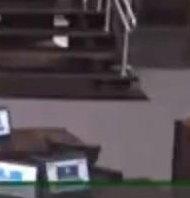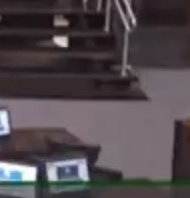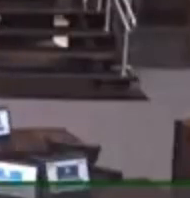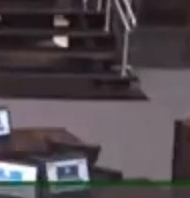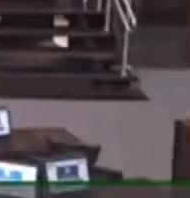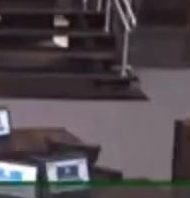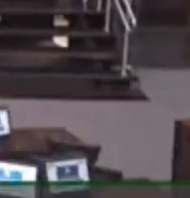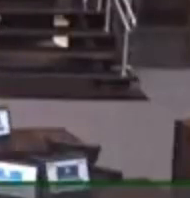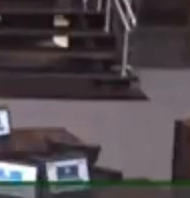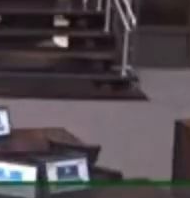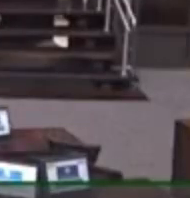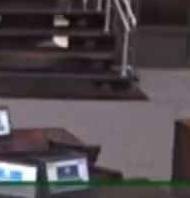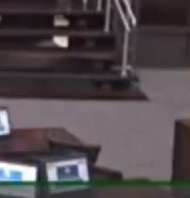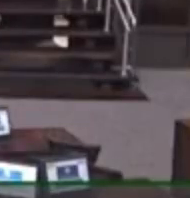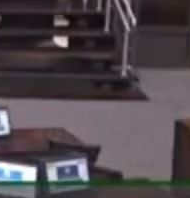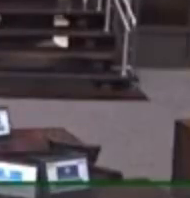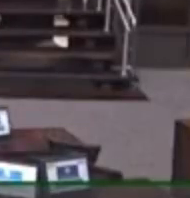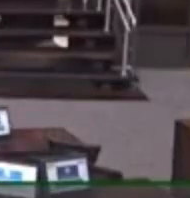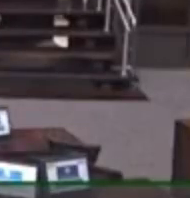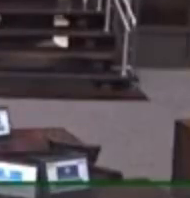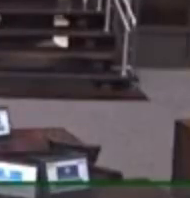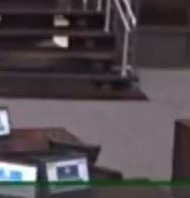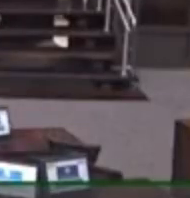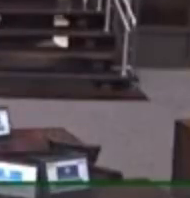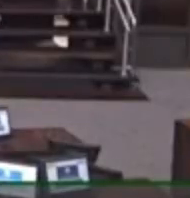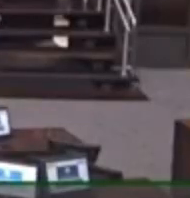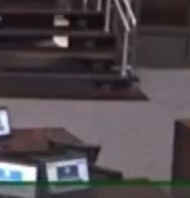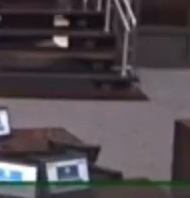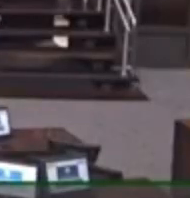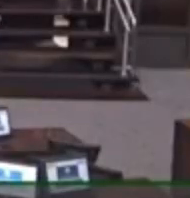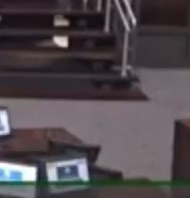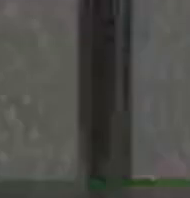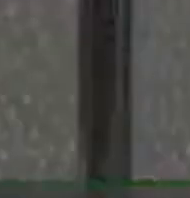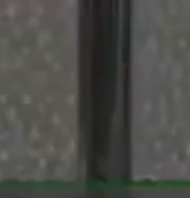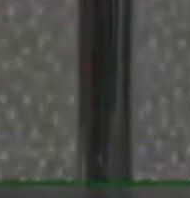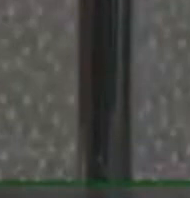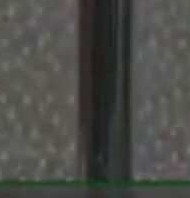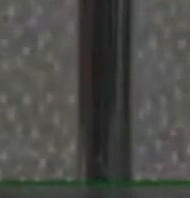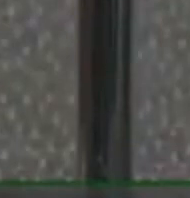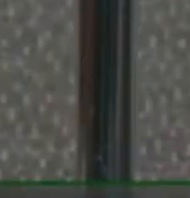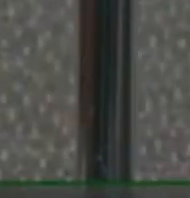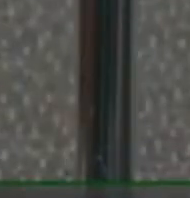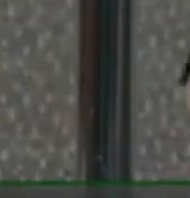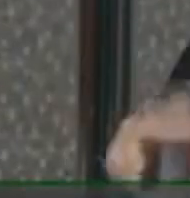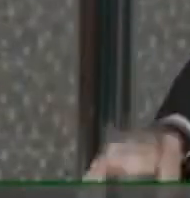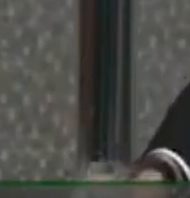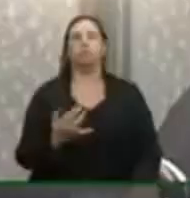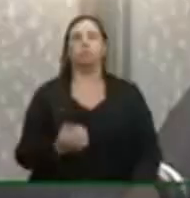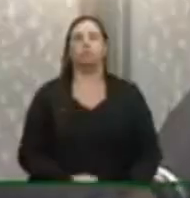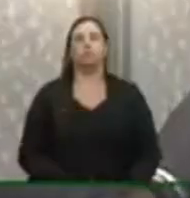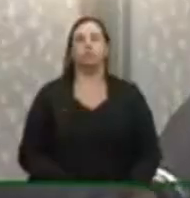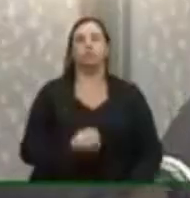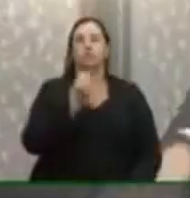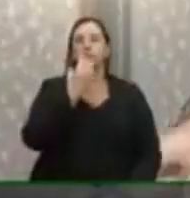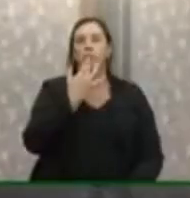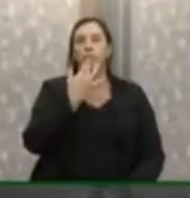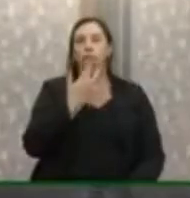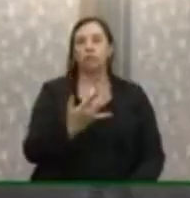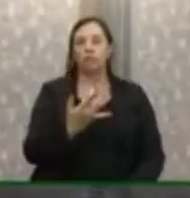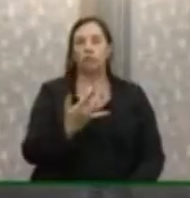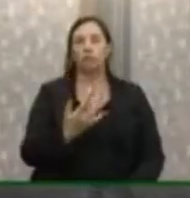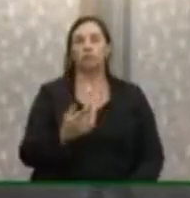tarde Presidente Airton Lima fico feliz em poder ouvir as